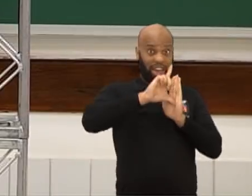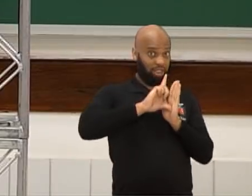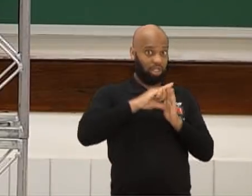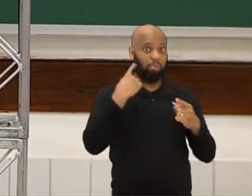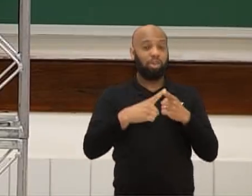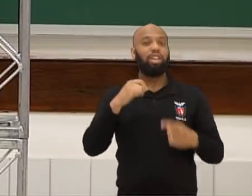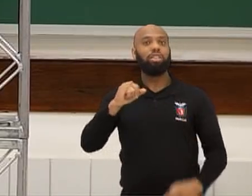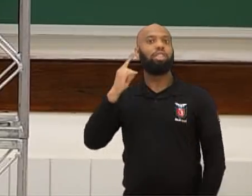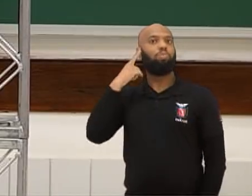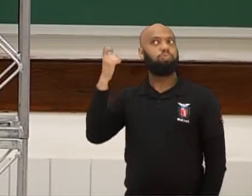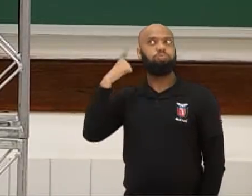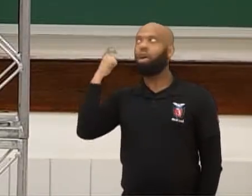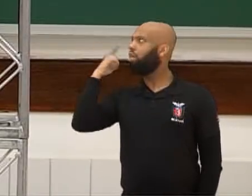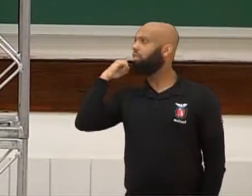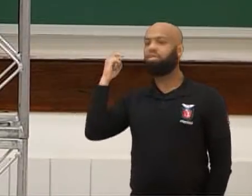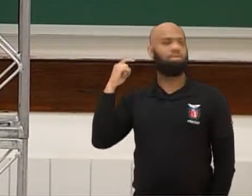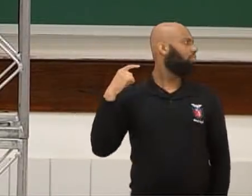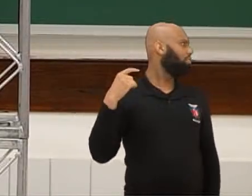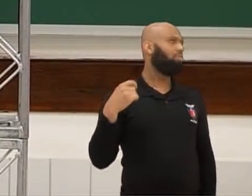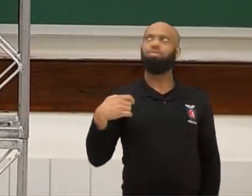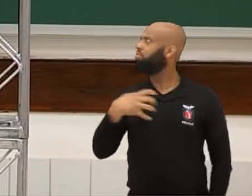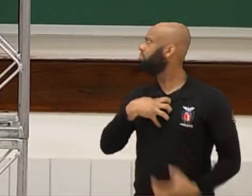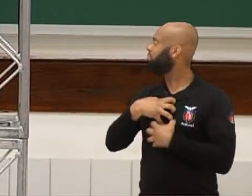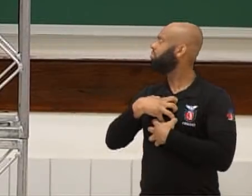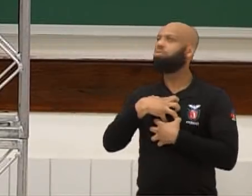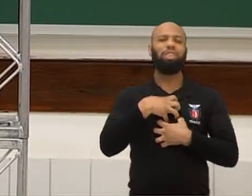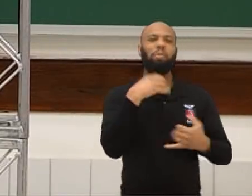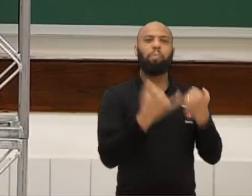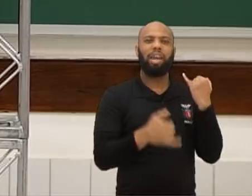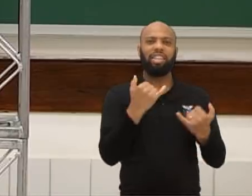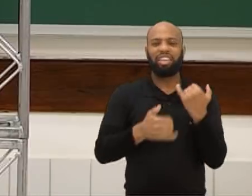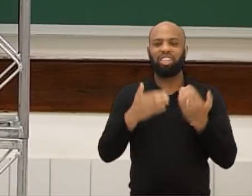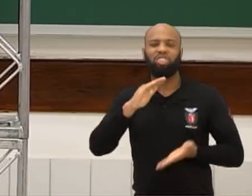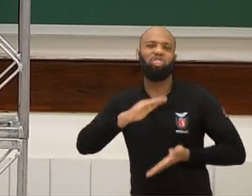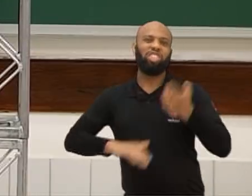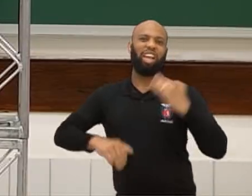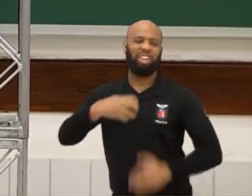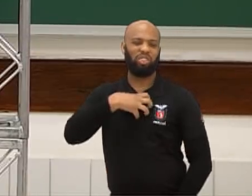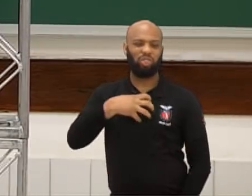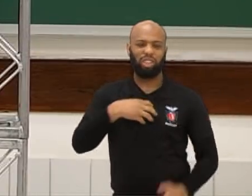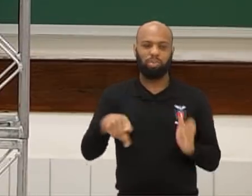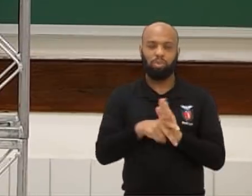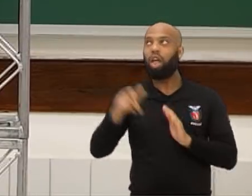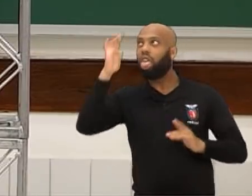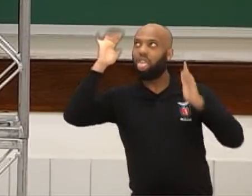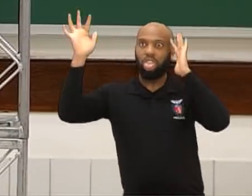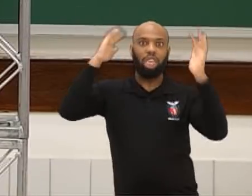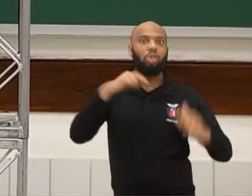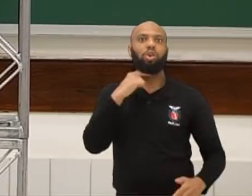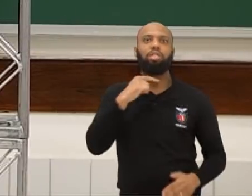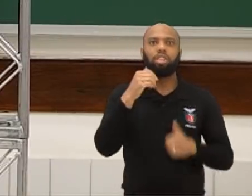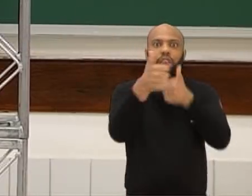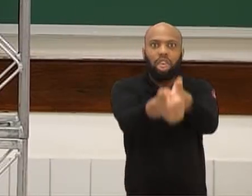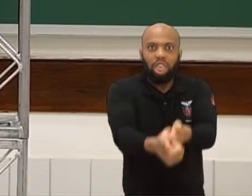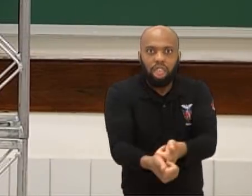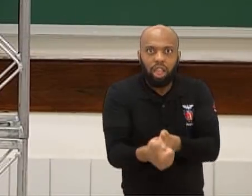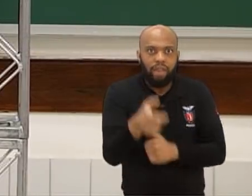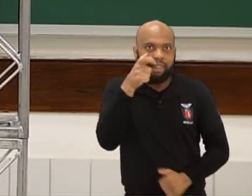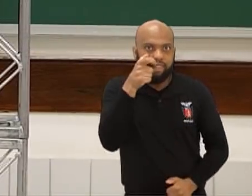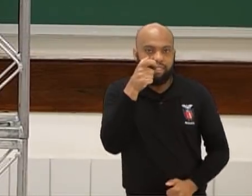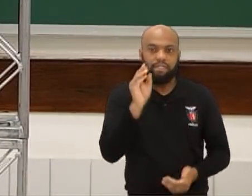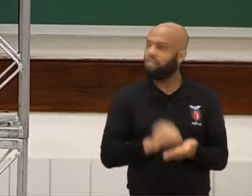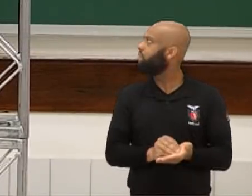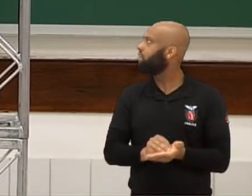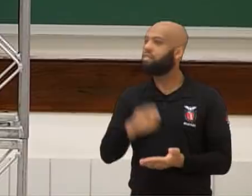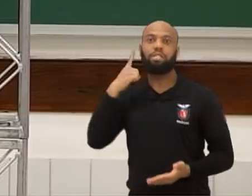muito evidentes, era como se quebrasse um pouco da fantasia, da ilusão, da projeção do filme.